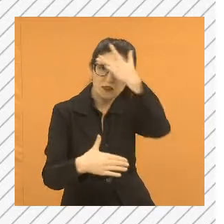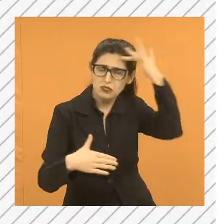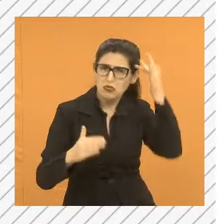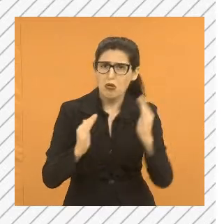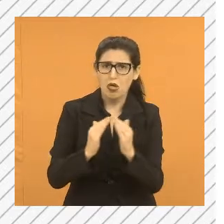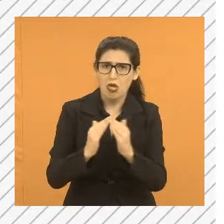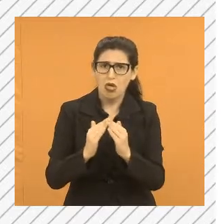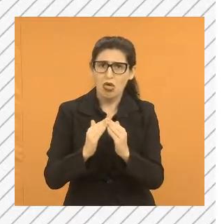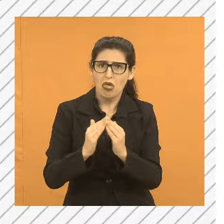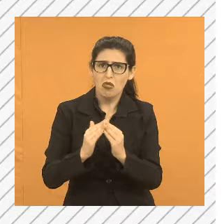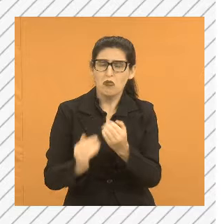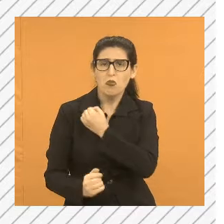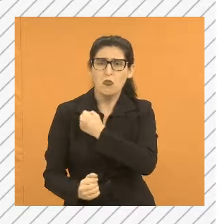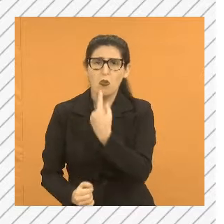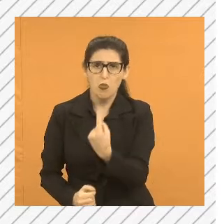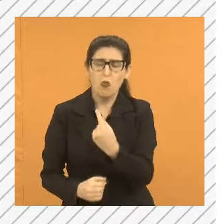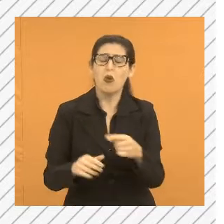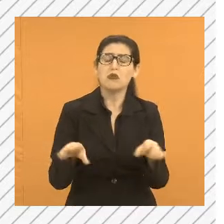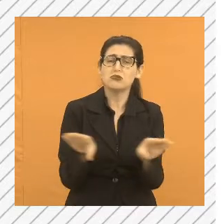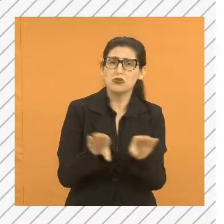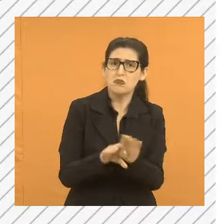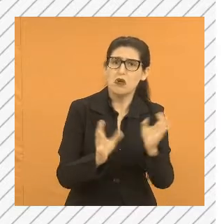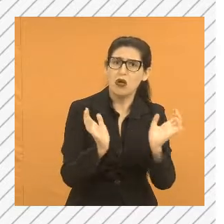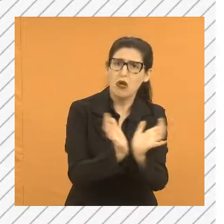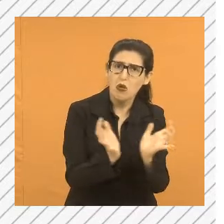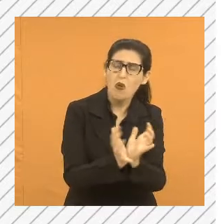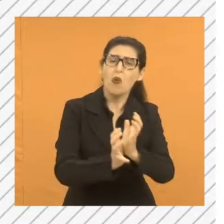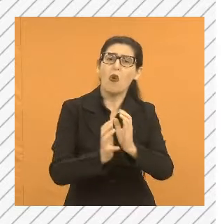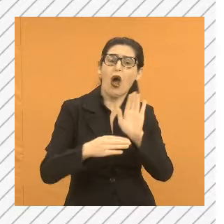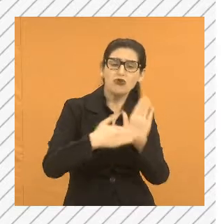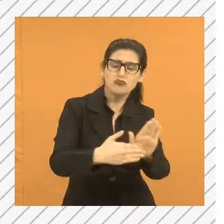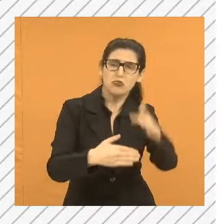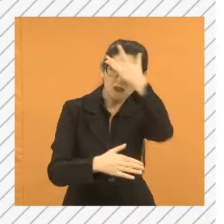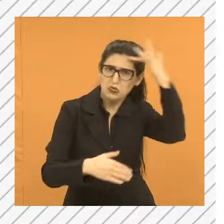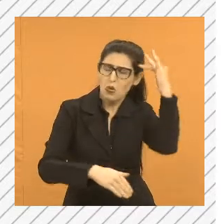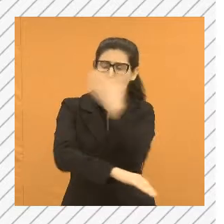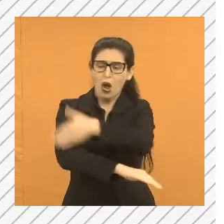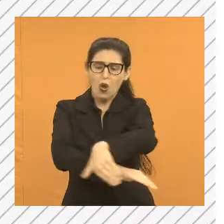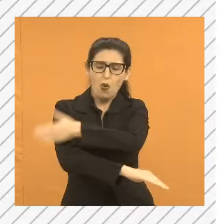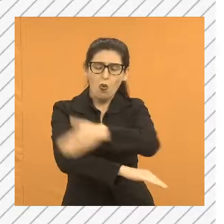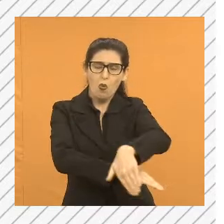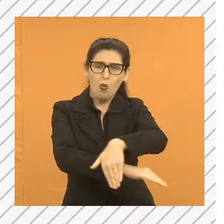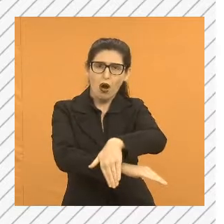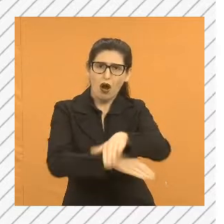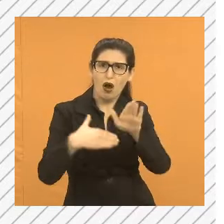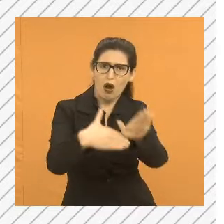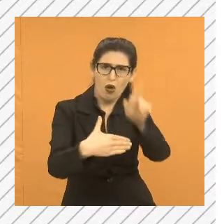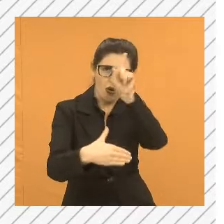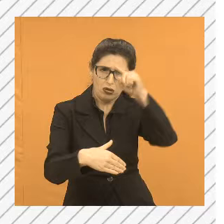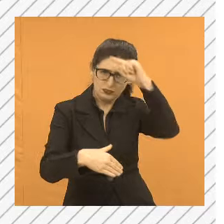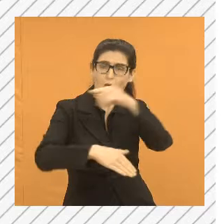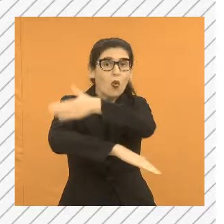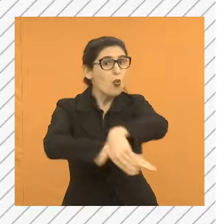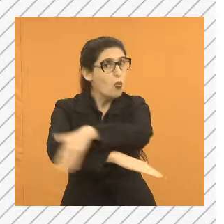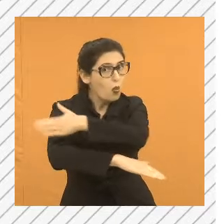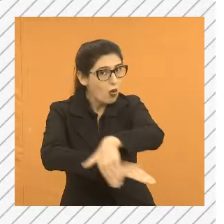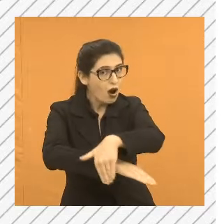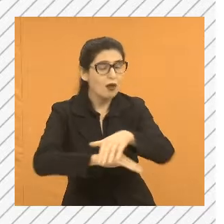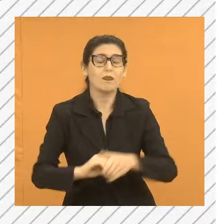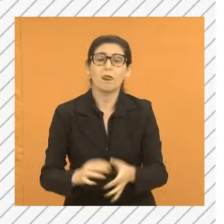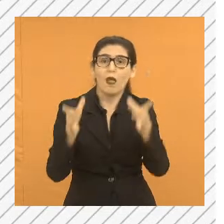nível 1 e uma equipe de consultório na rua. Pode passar. A